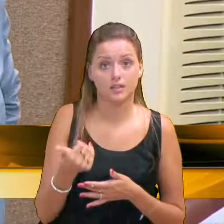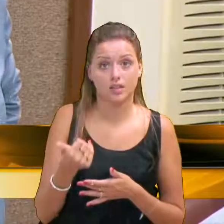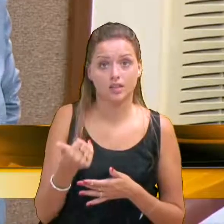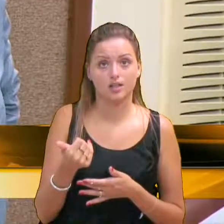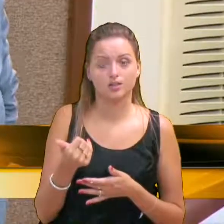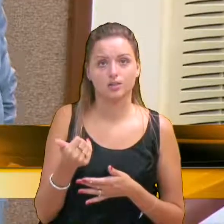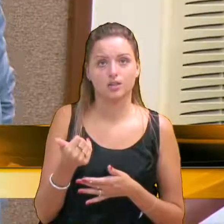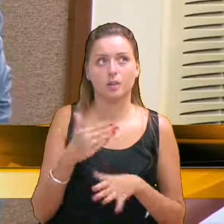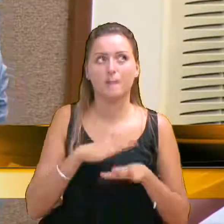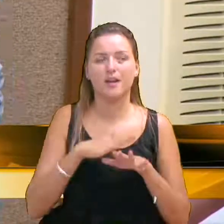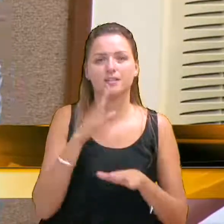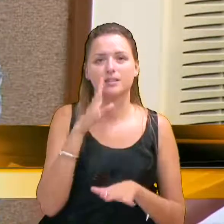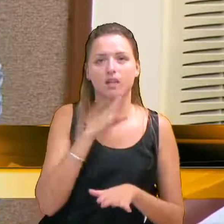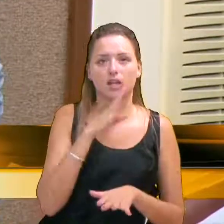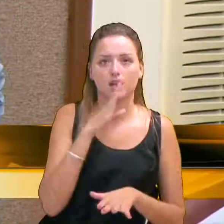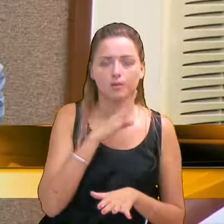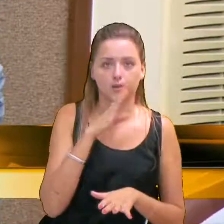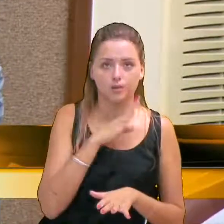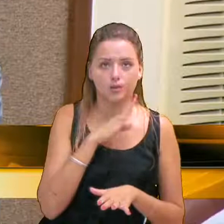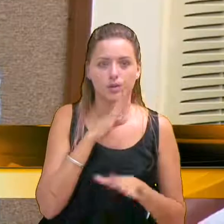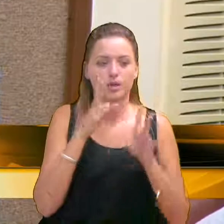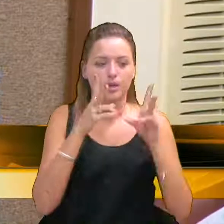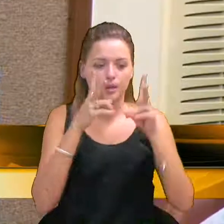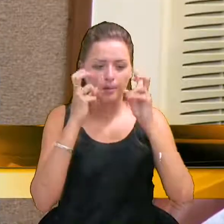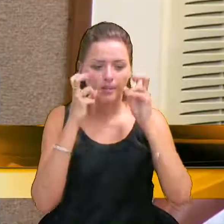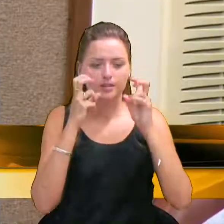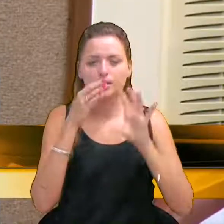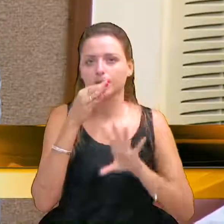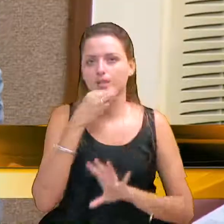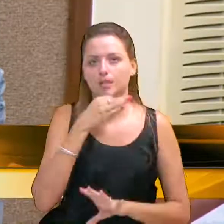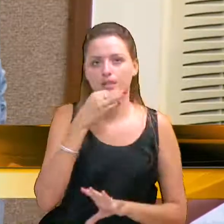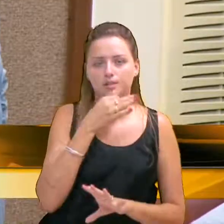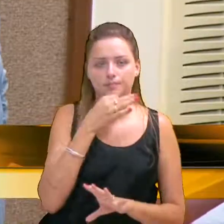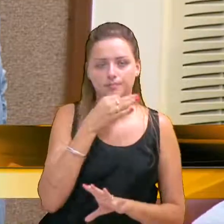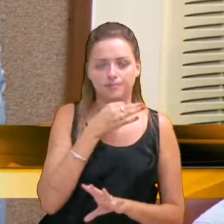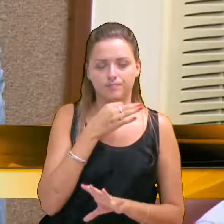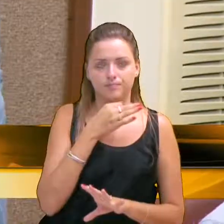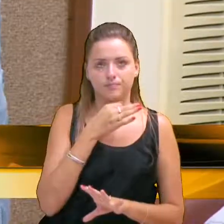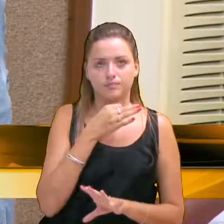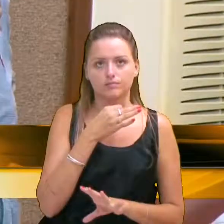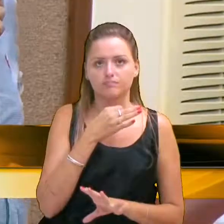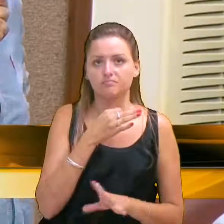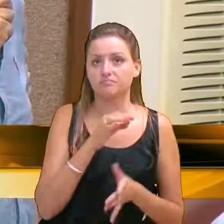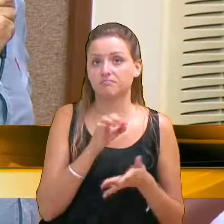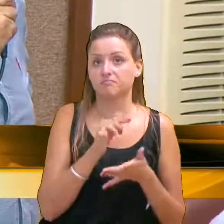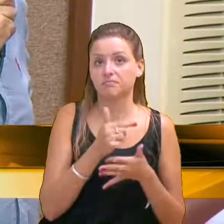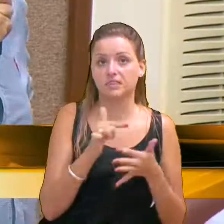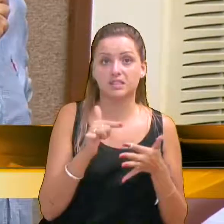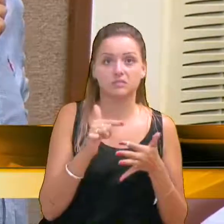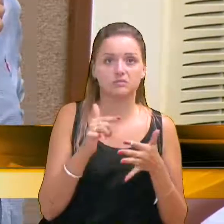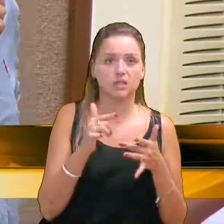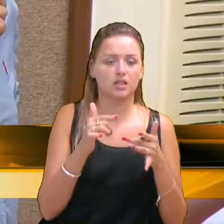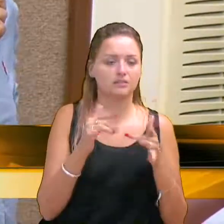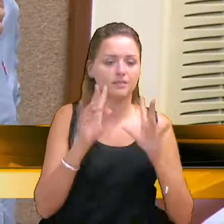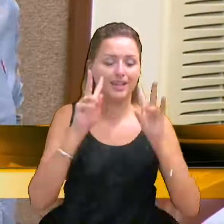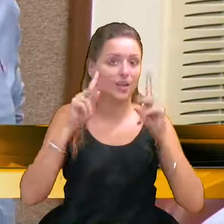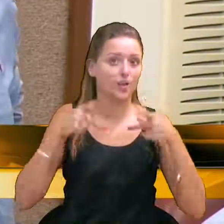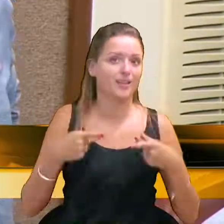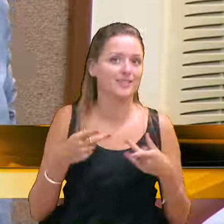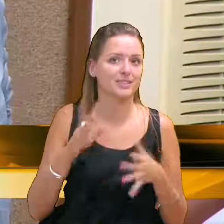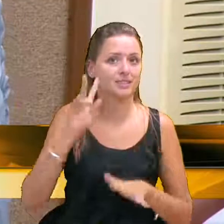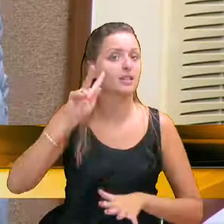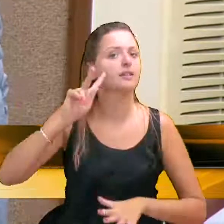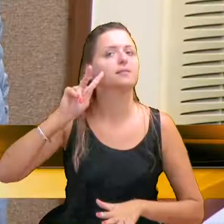muito eficaz. Então a gente percebe que Caxias do Sul está esquecida no cenário nacional, onde que o